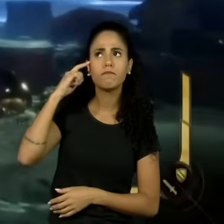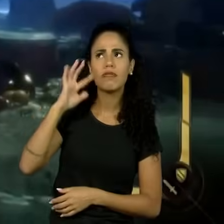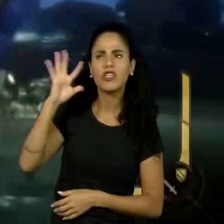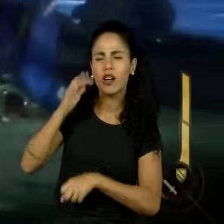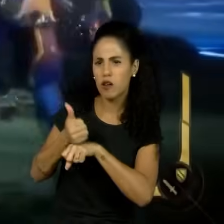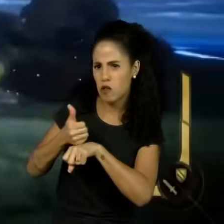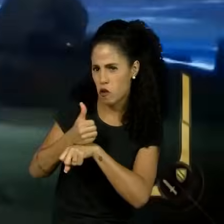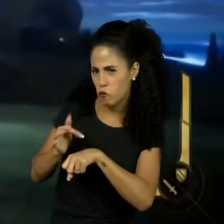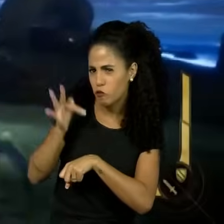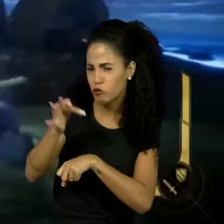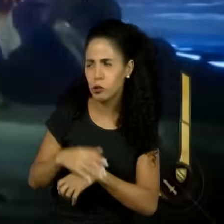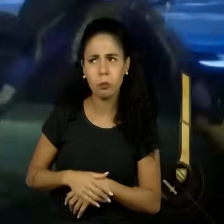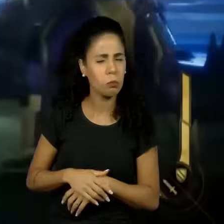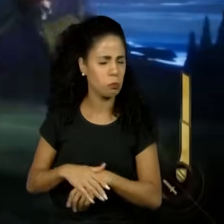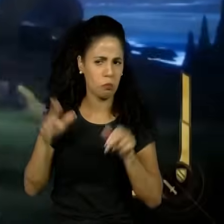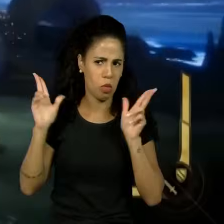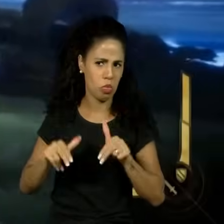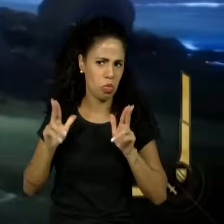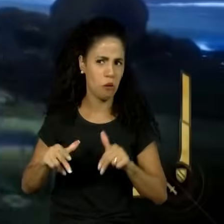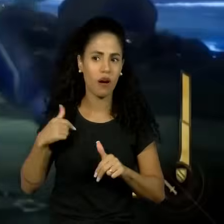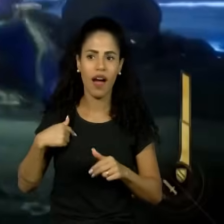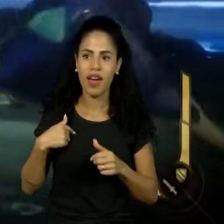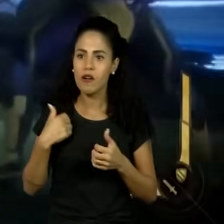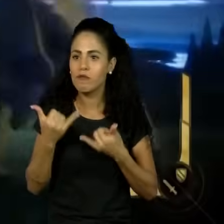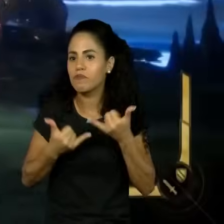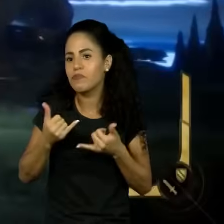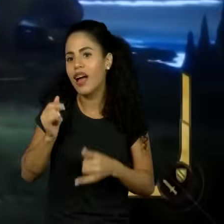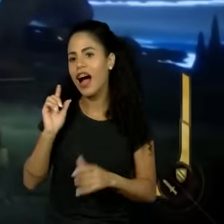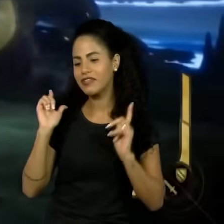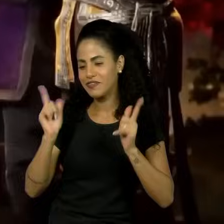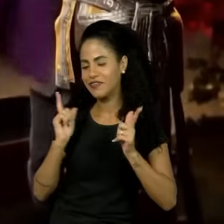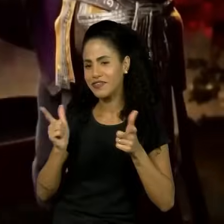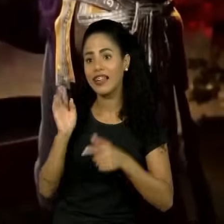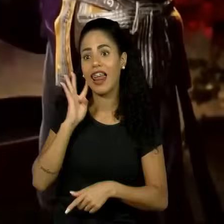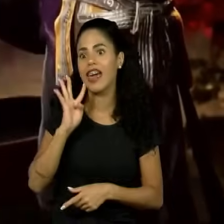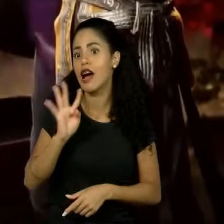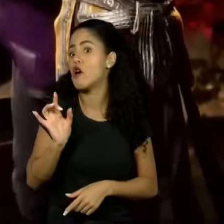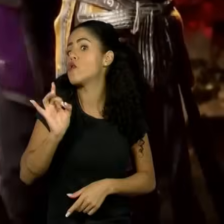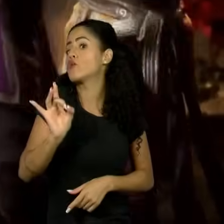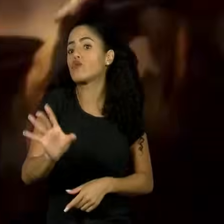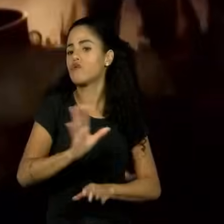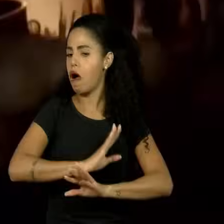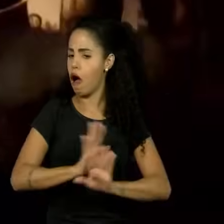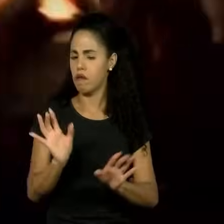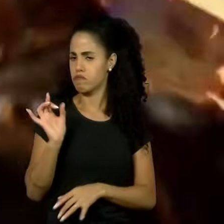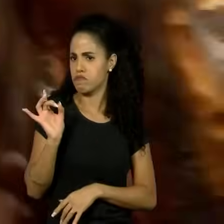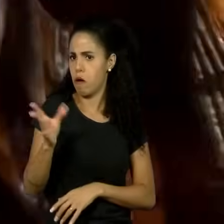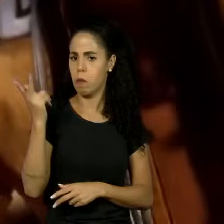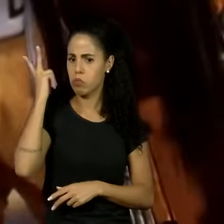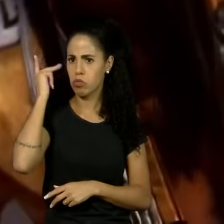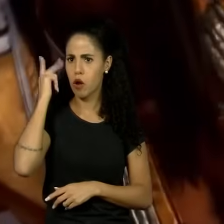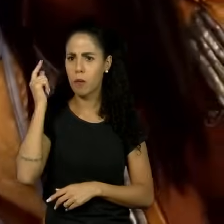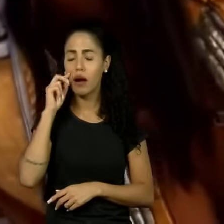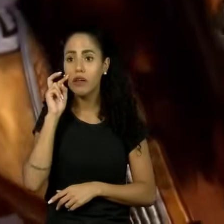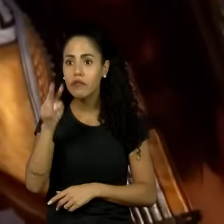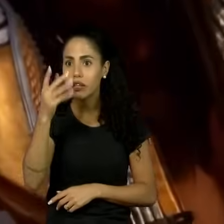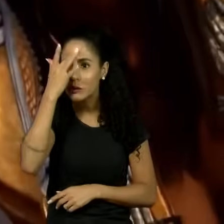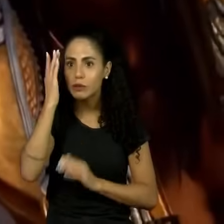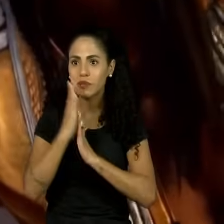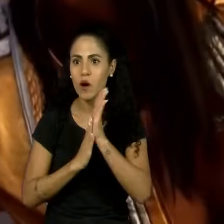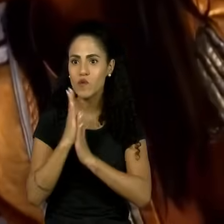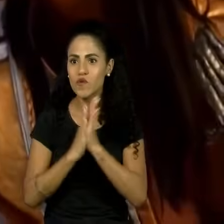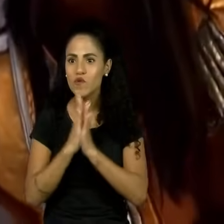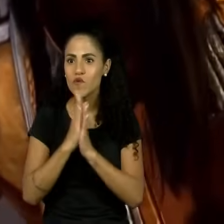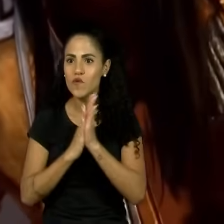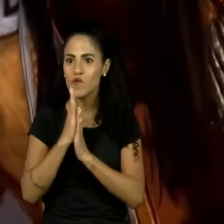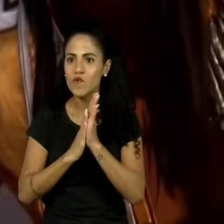porque eu sempre joguei assim, mais por diversão mesmo e tal. Quando eu via aquele pessoal animado, né, com as jogadas